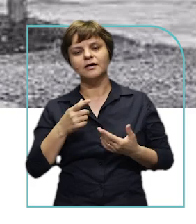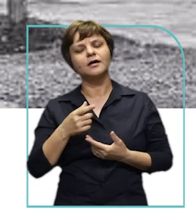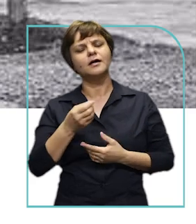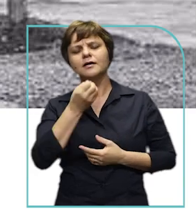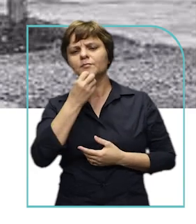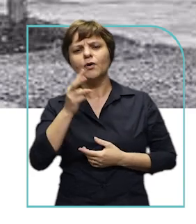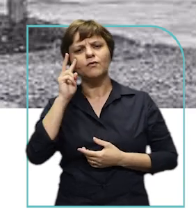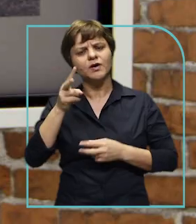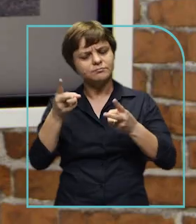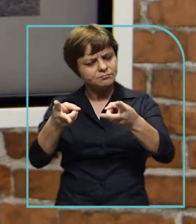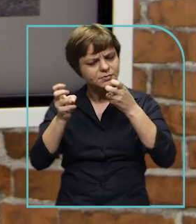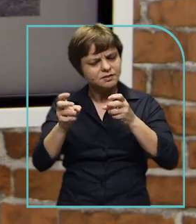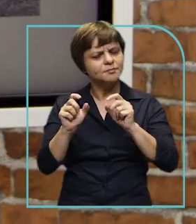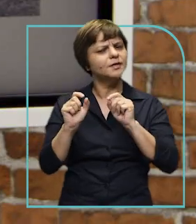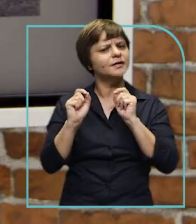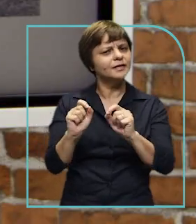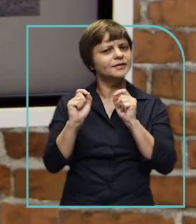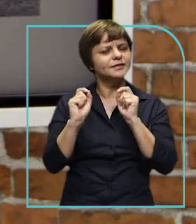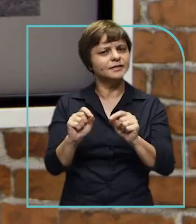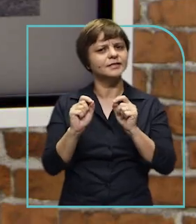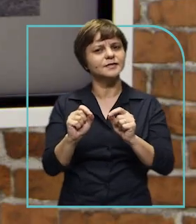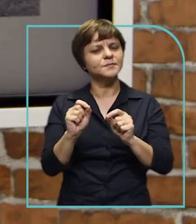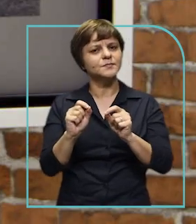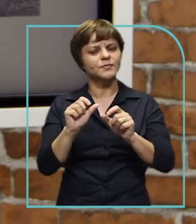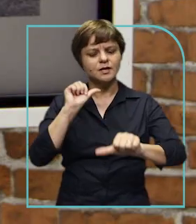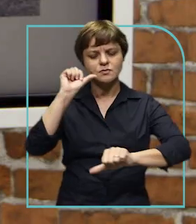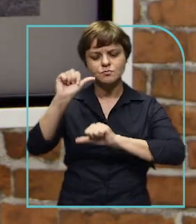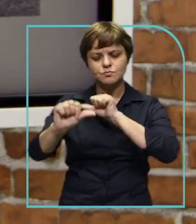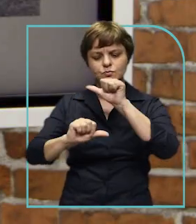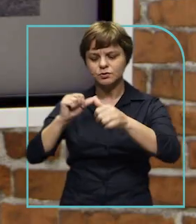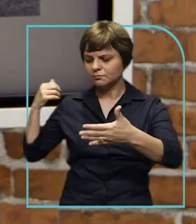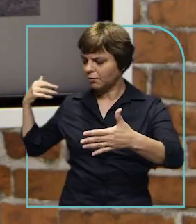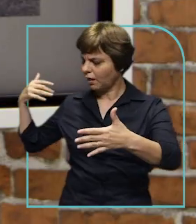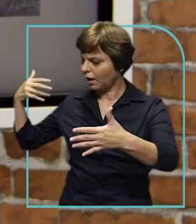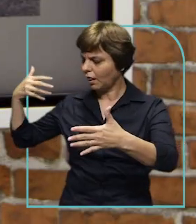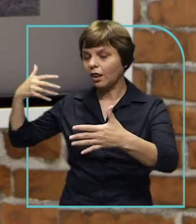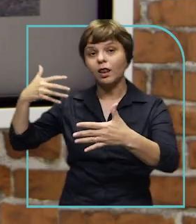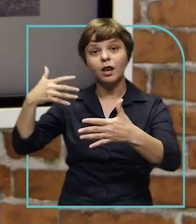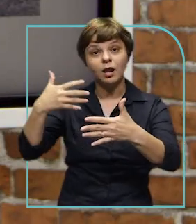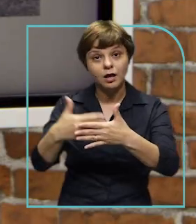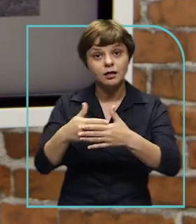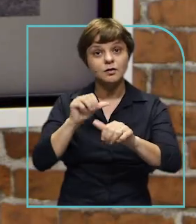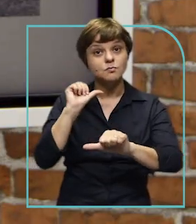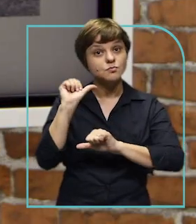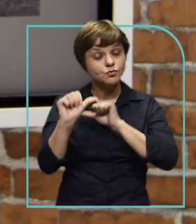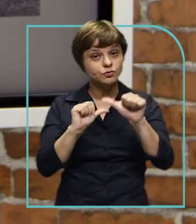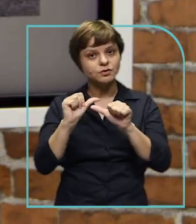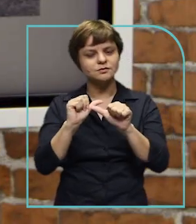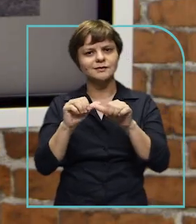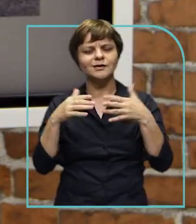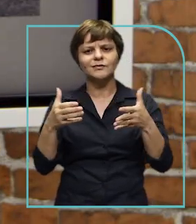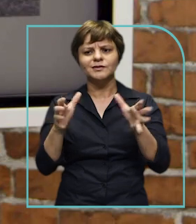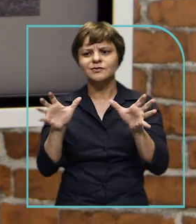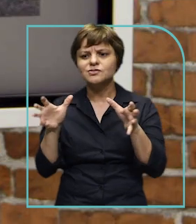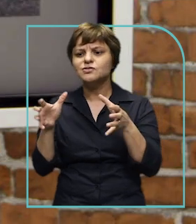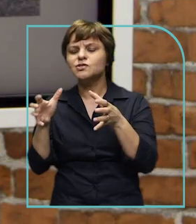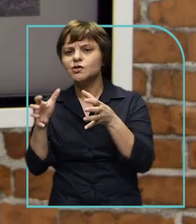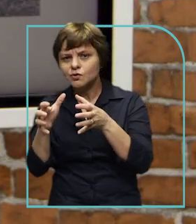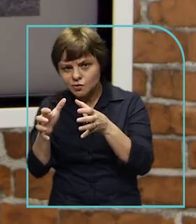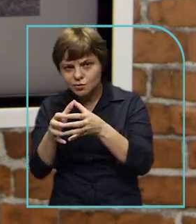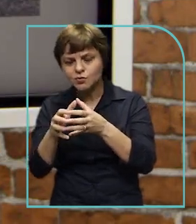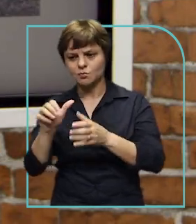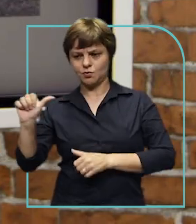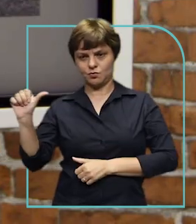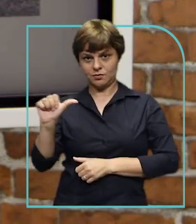é muito interessante a gente perceber essa mudança. né? E o Talibã, então, é esse